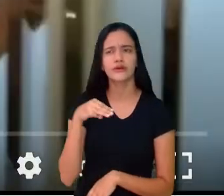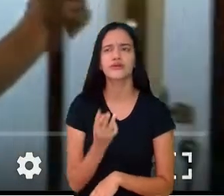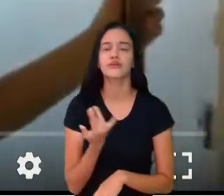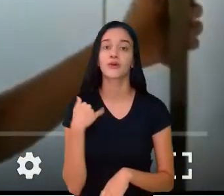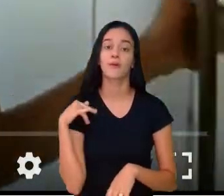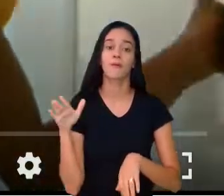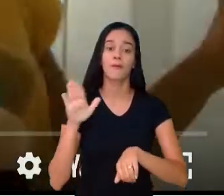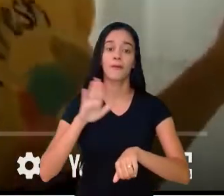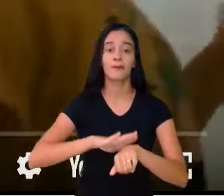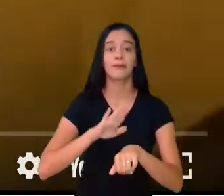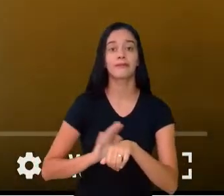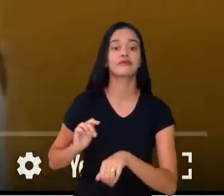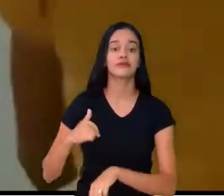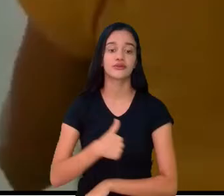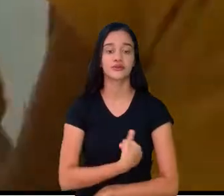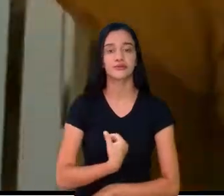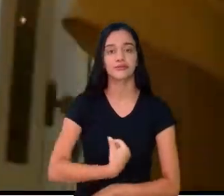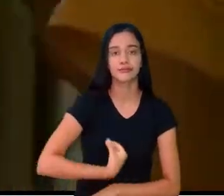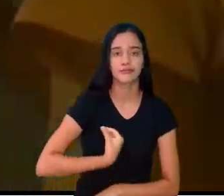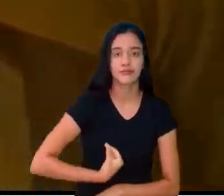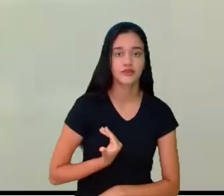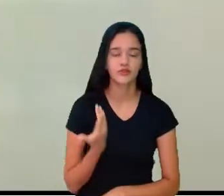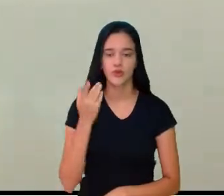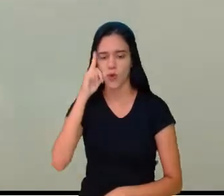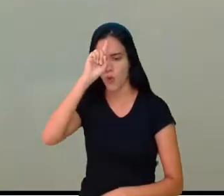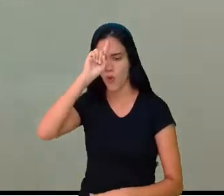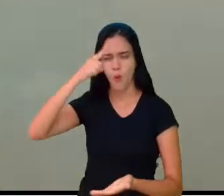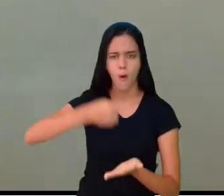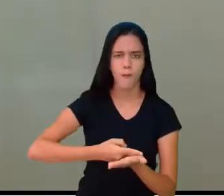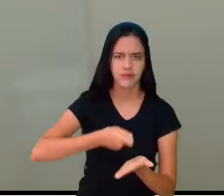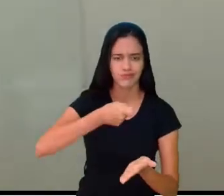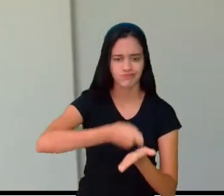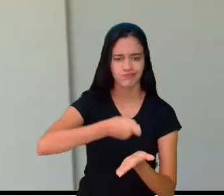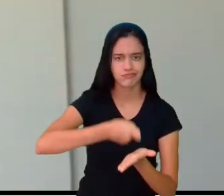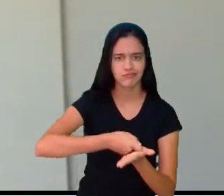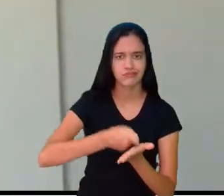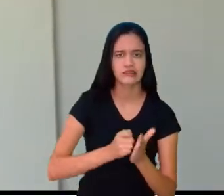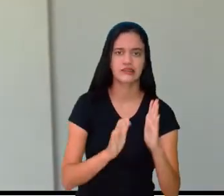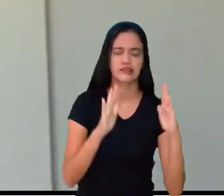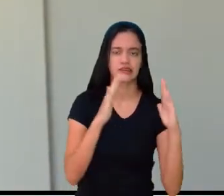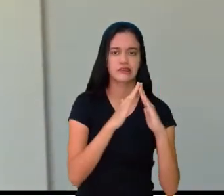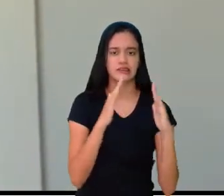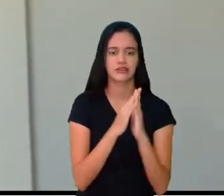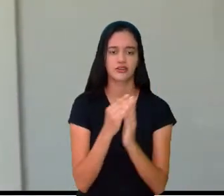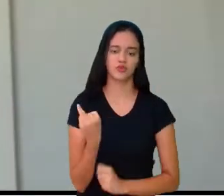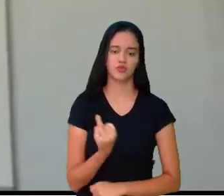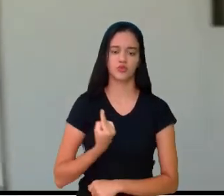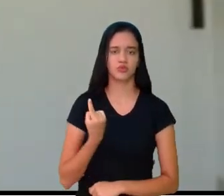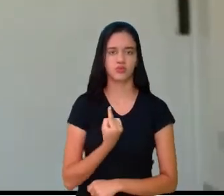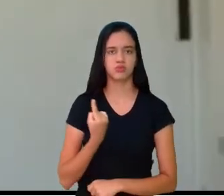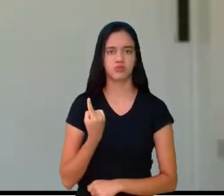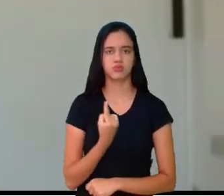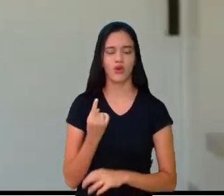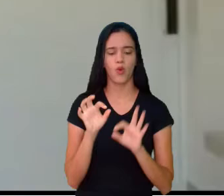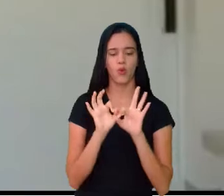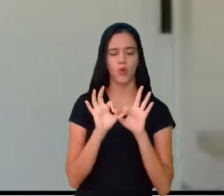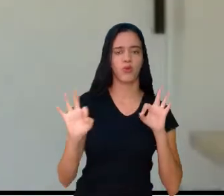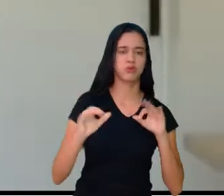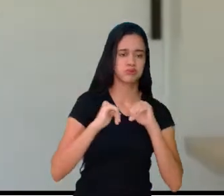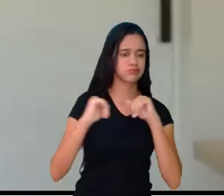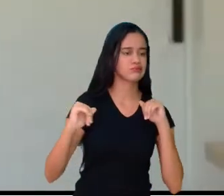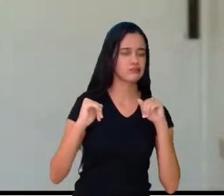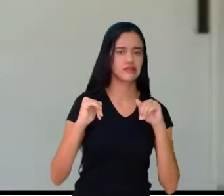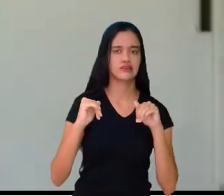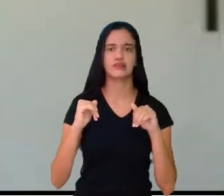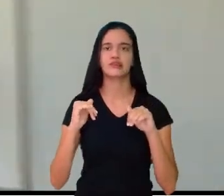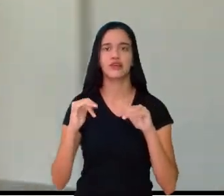em que estamos vivendo, fomos obrigados a ficar em nossas casas, isolados e longe de qualquer contato